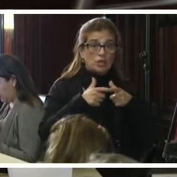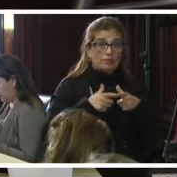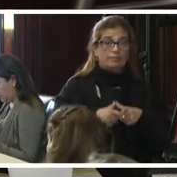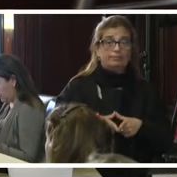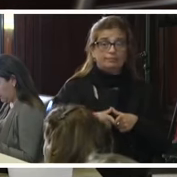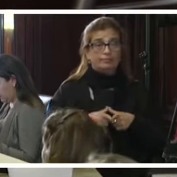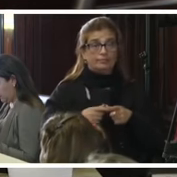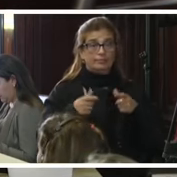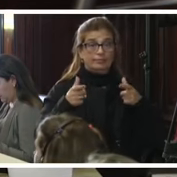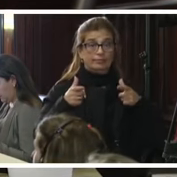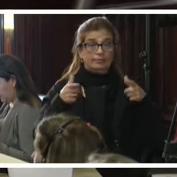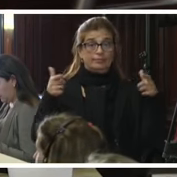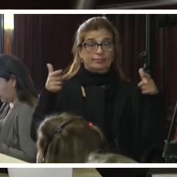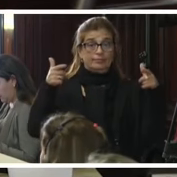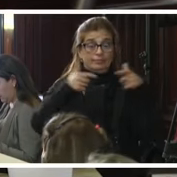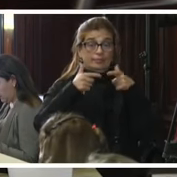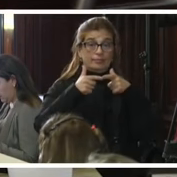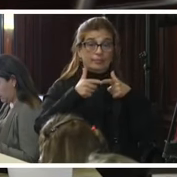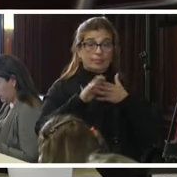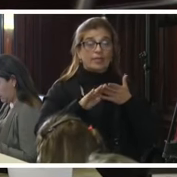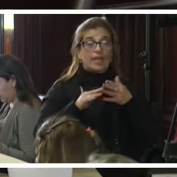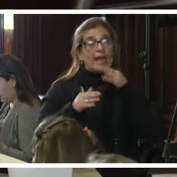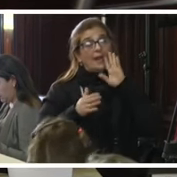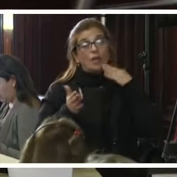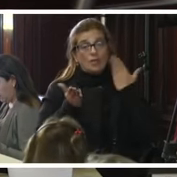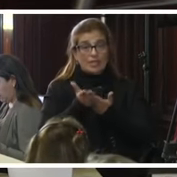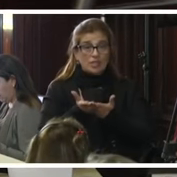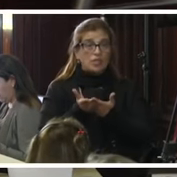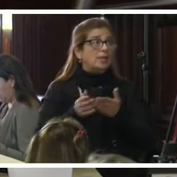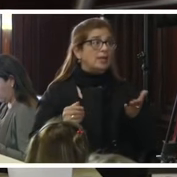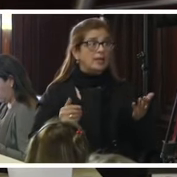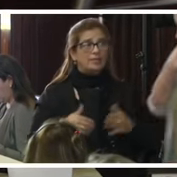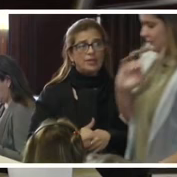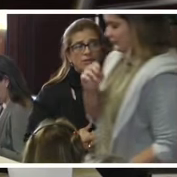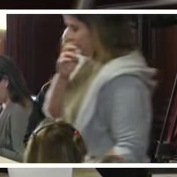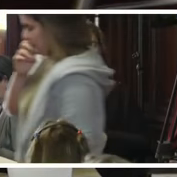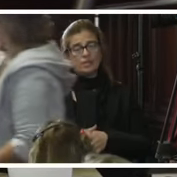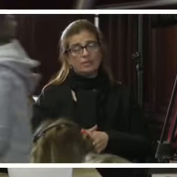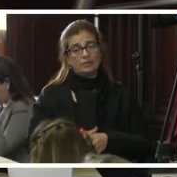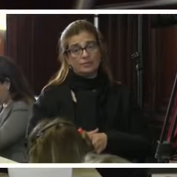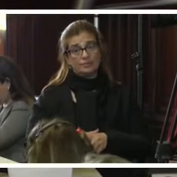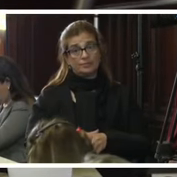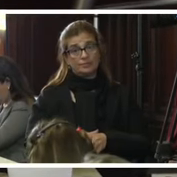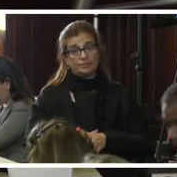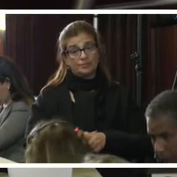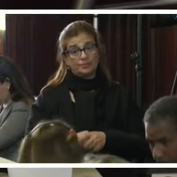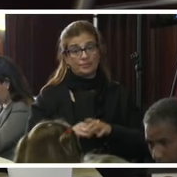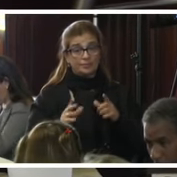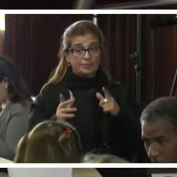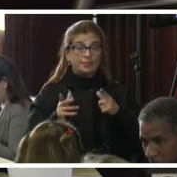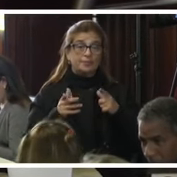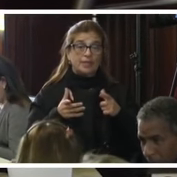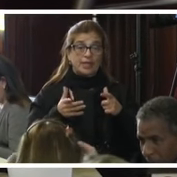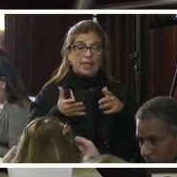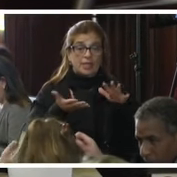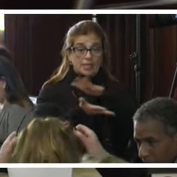sejam impostas recomendações ao Estado brasileiro com a máxima urgência, a fim de garantir a observância do Marco Interamericano